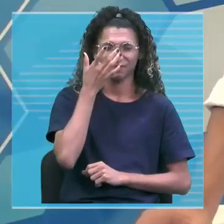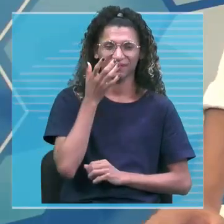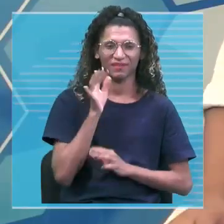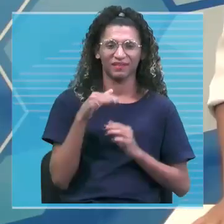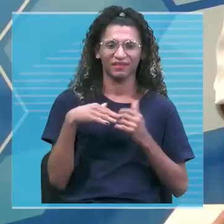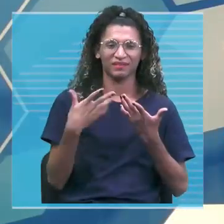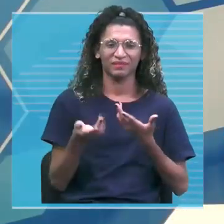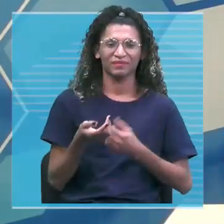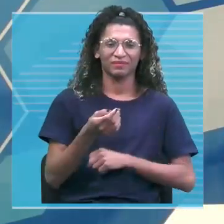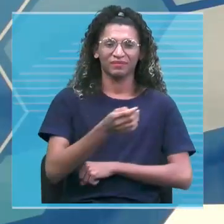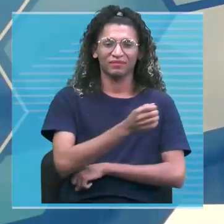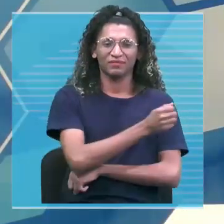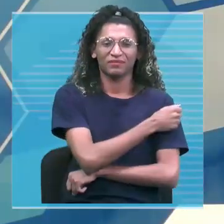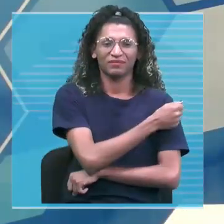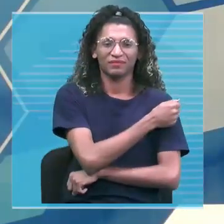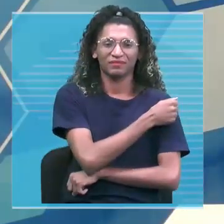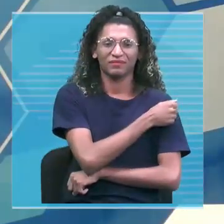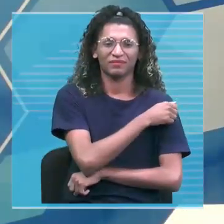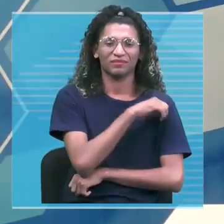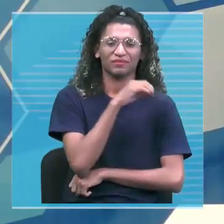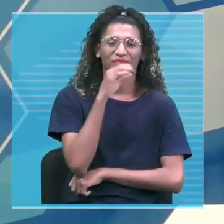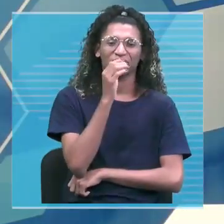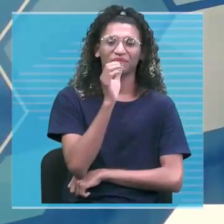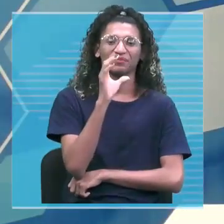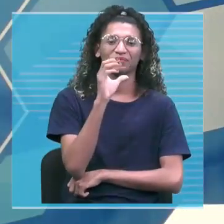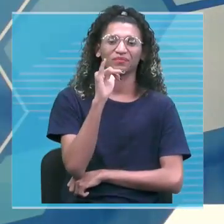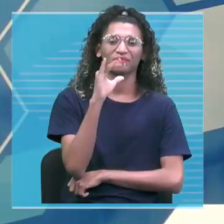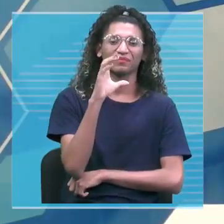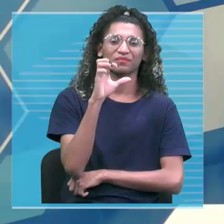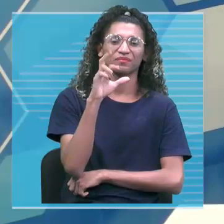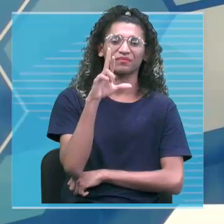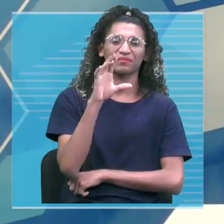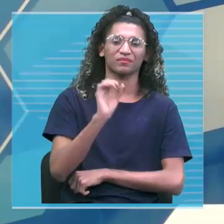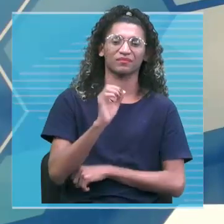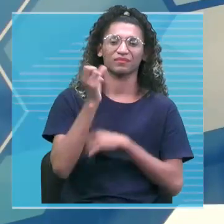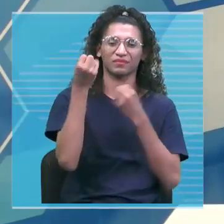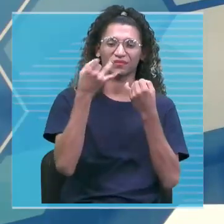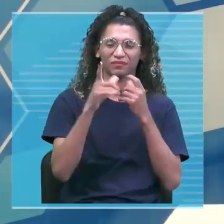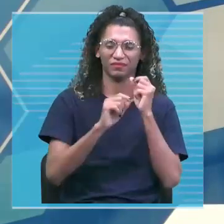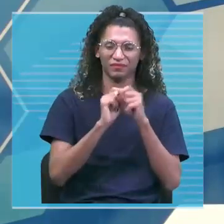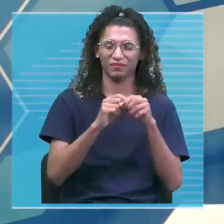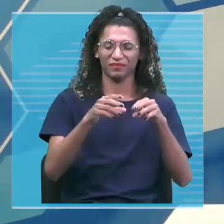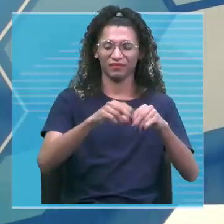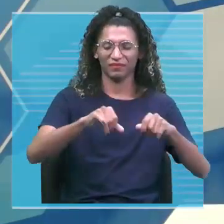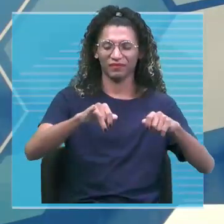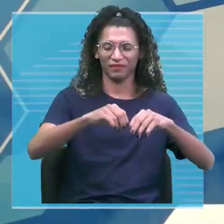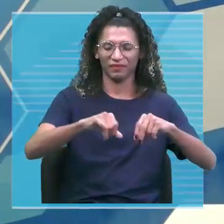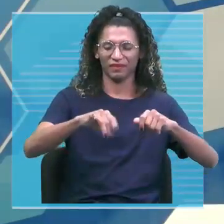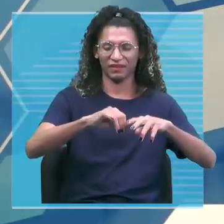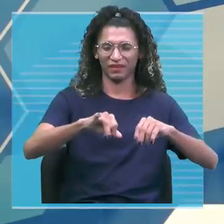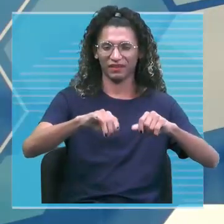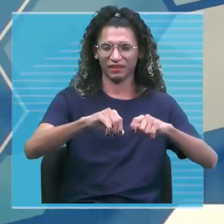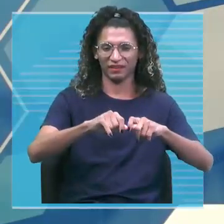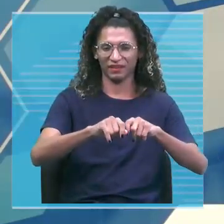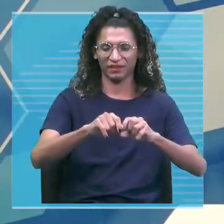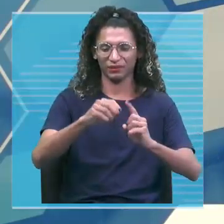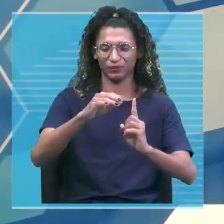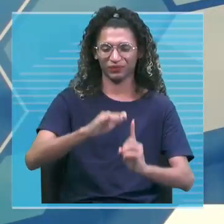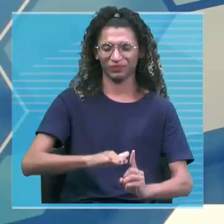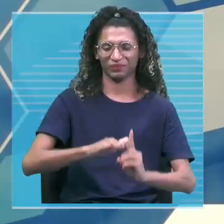galerinha o Cícero tá dizendo que a areia movediça tem ondas tá perguntando